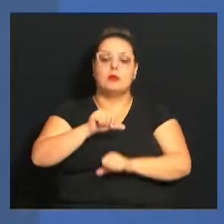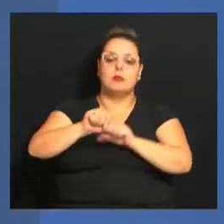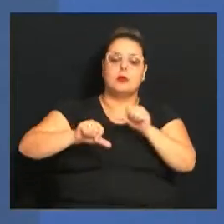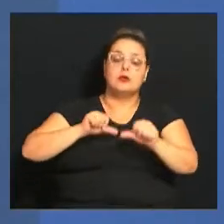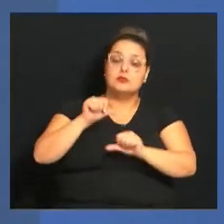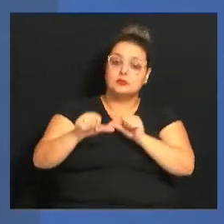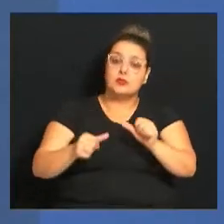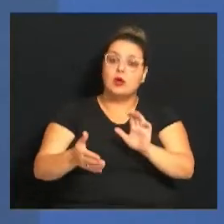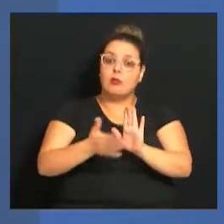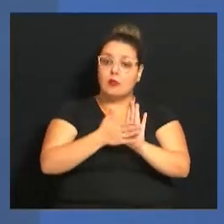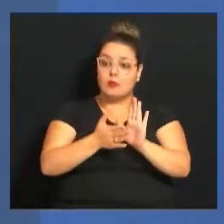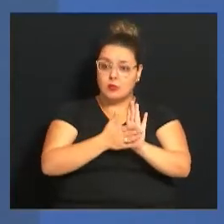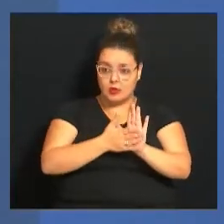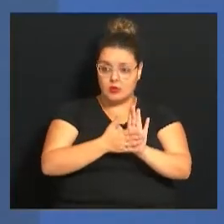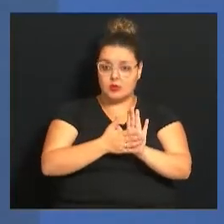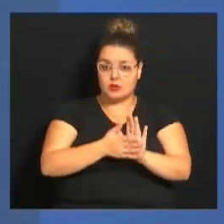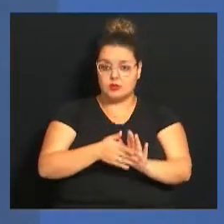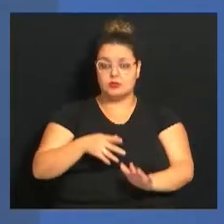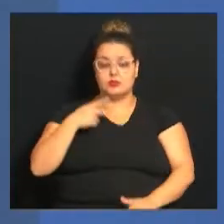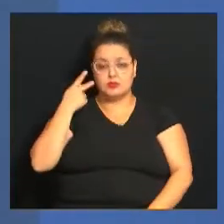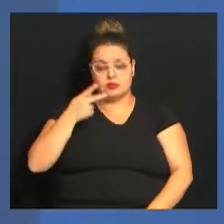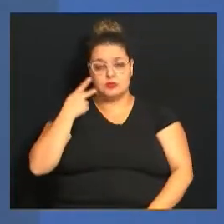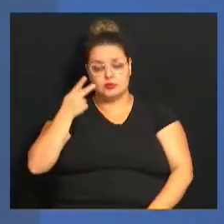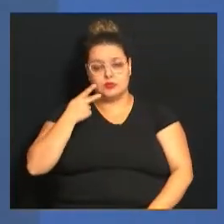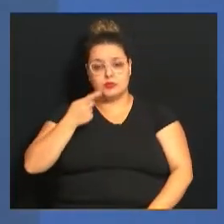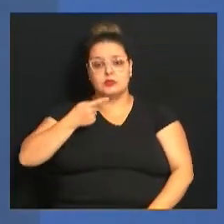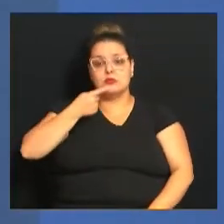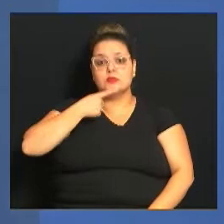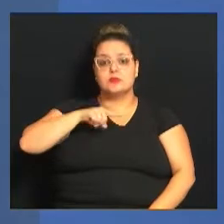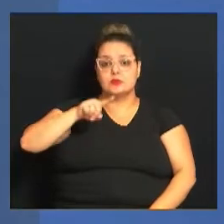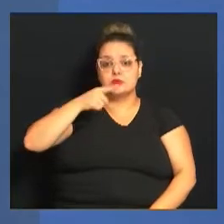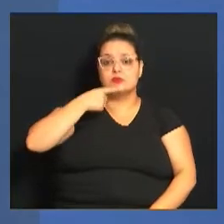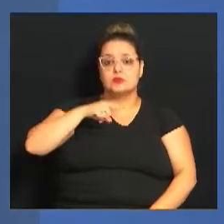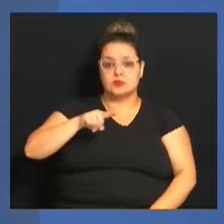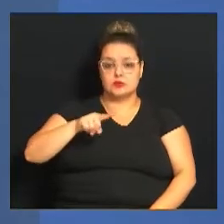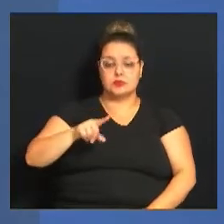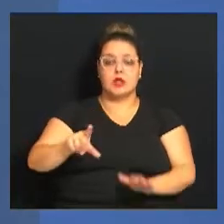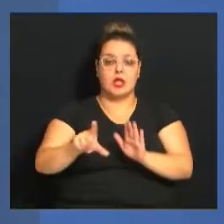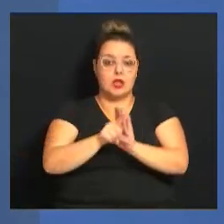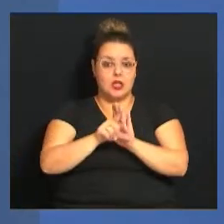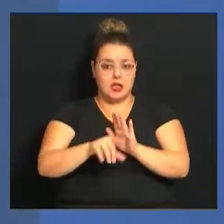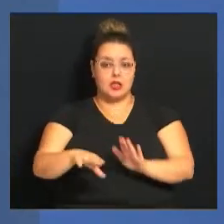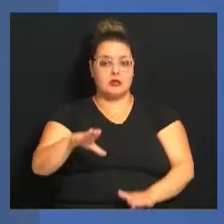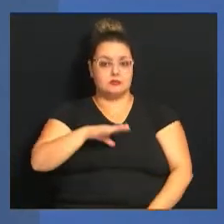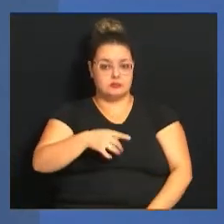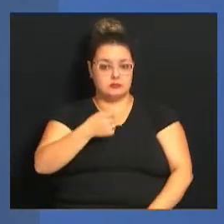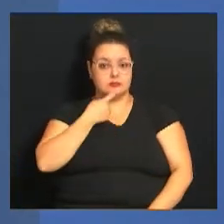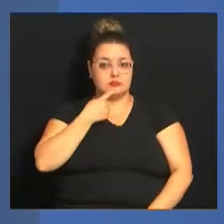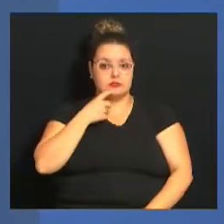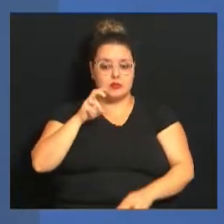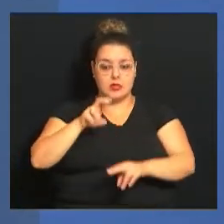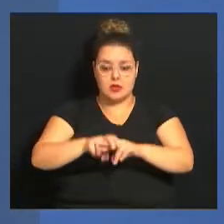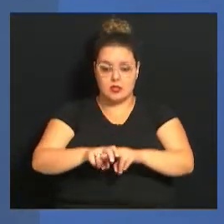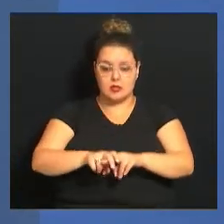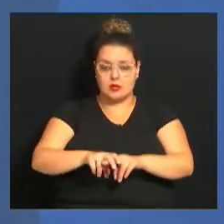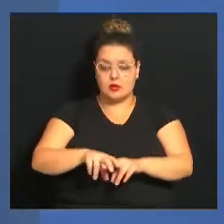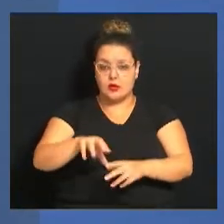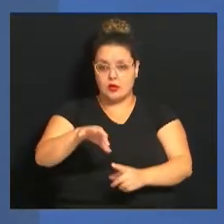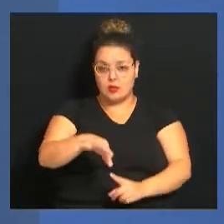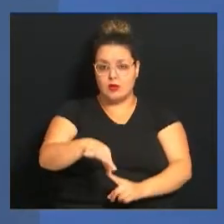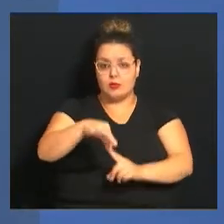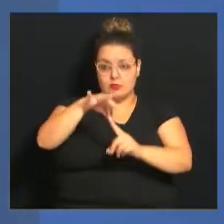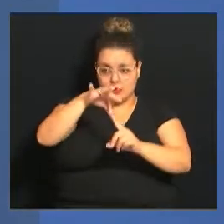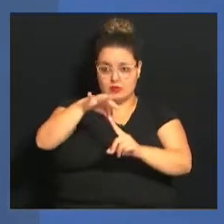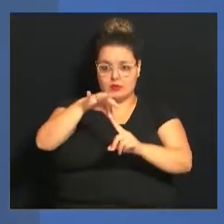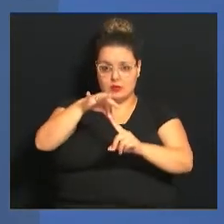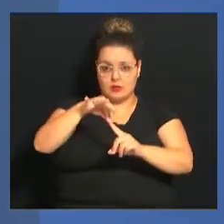pelo vereador Eduardo Magoga na lei municipal que trata dos assentos preferenciais no ônibus. Sabe aquele